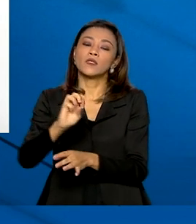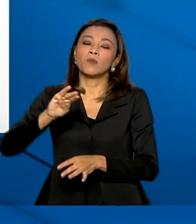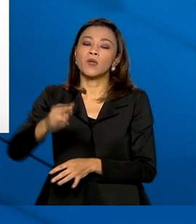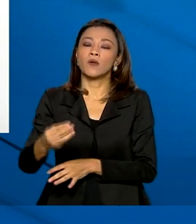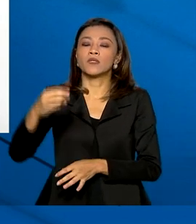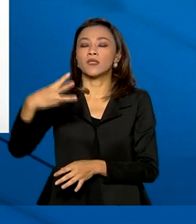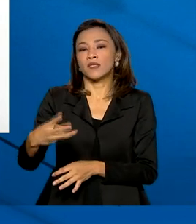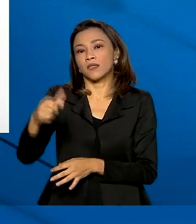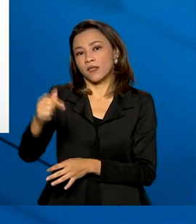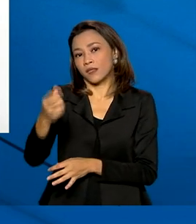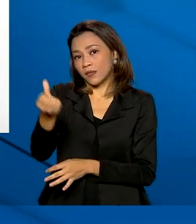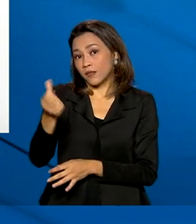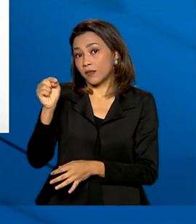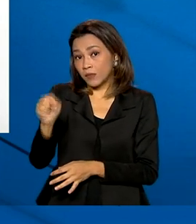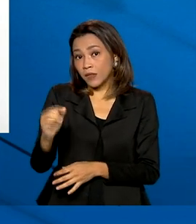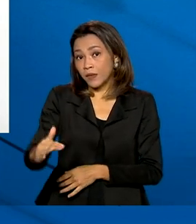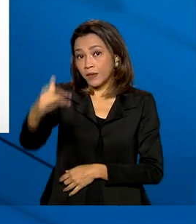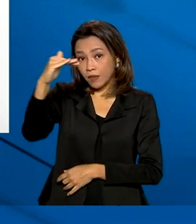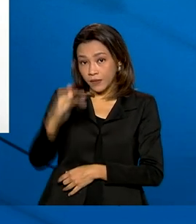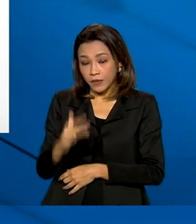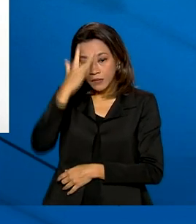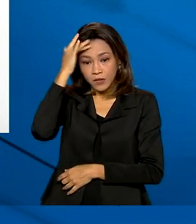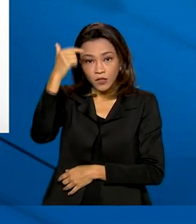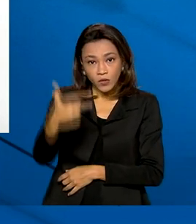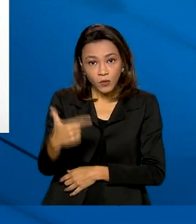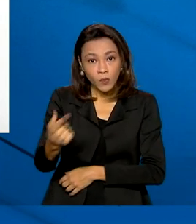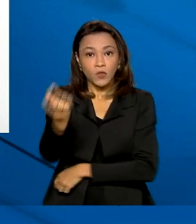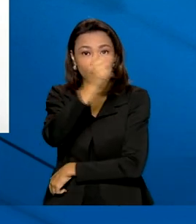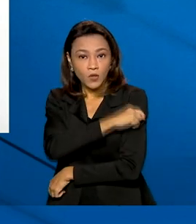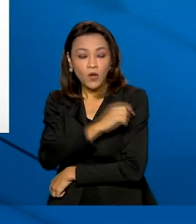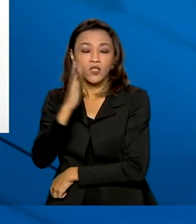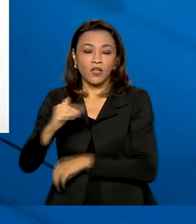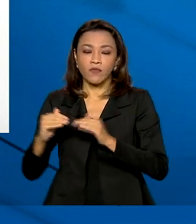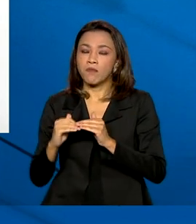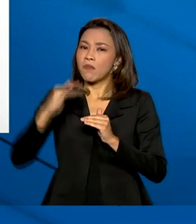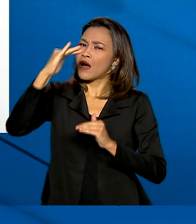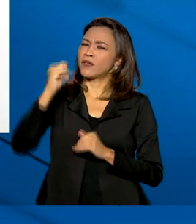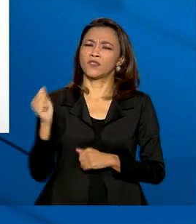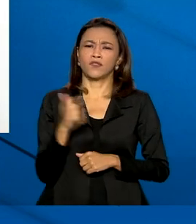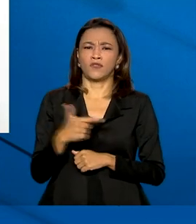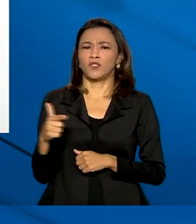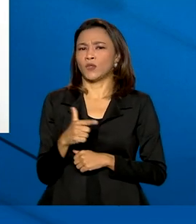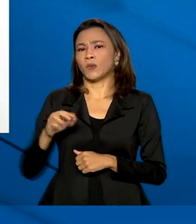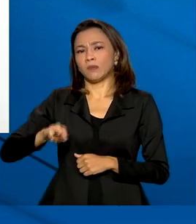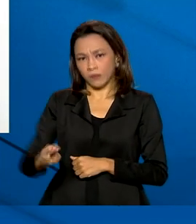45.376.000 e as pessoas que tomaram as duas doses da vacina superam 22.106.000.